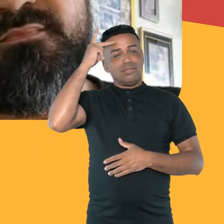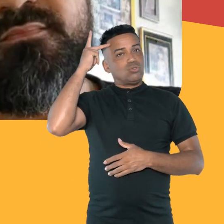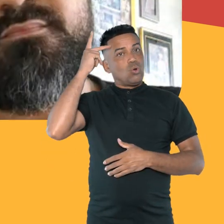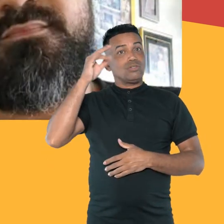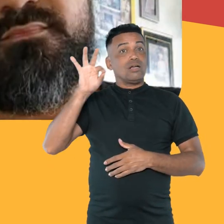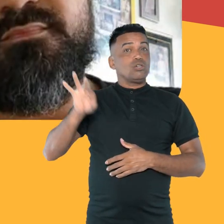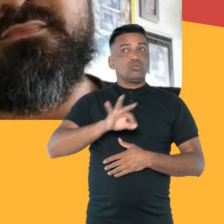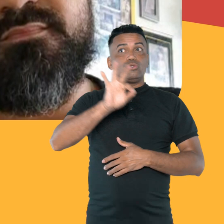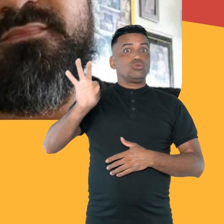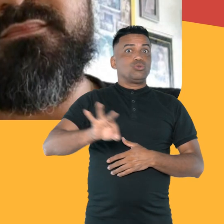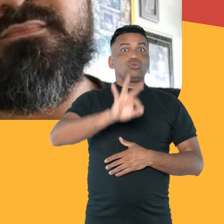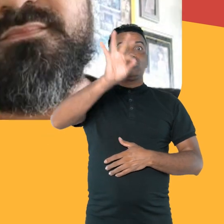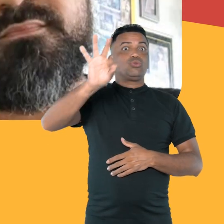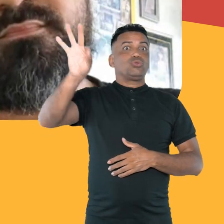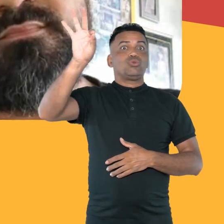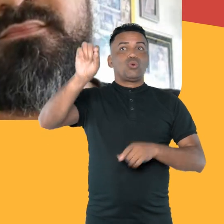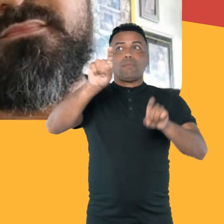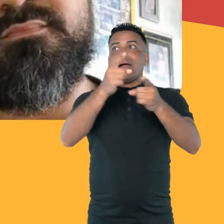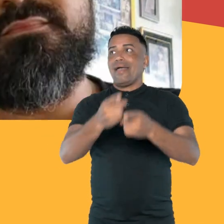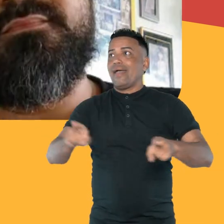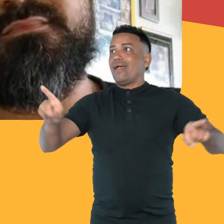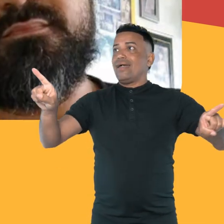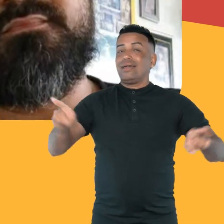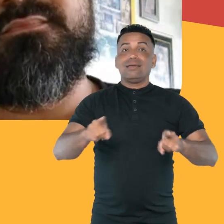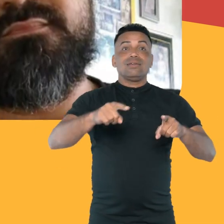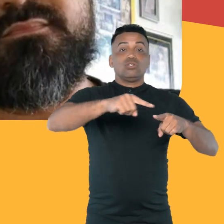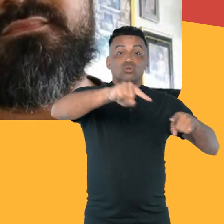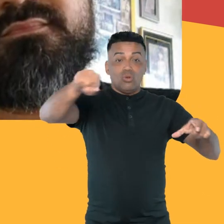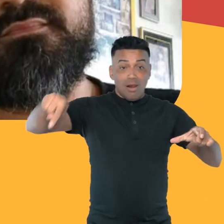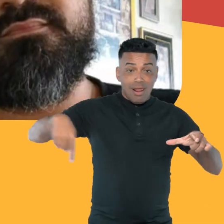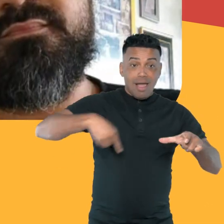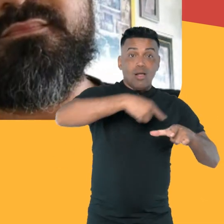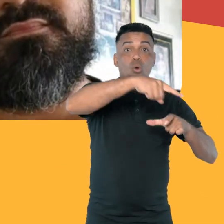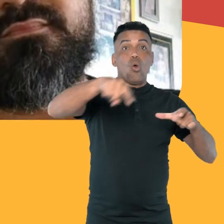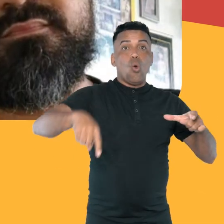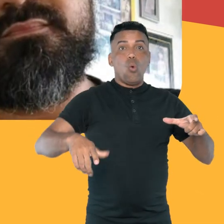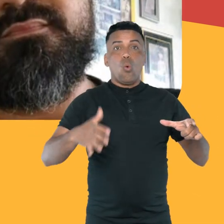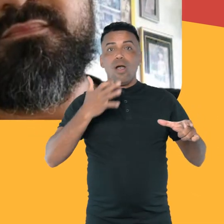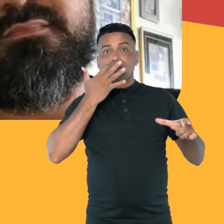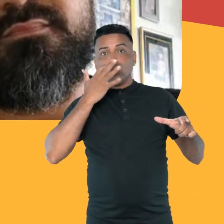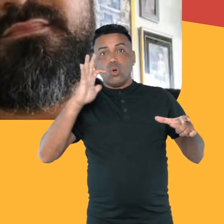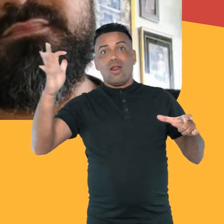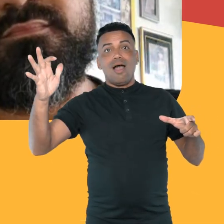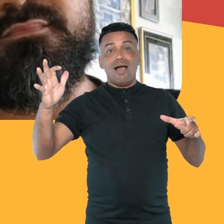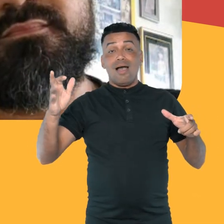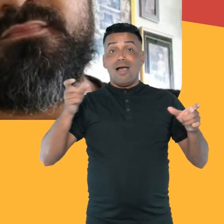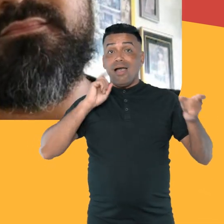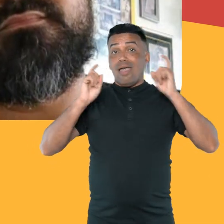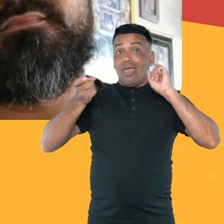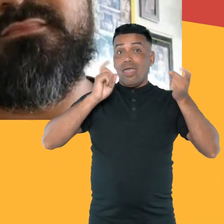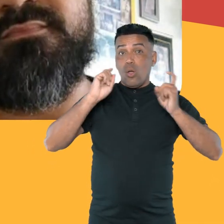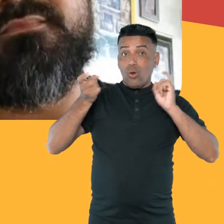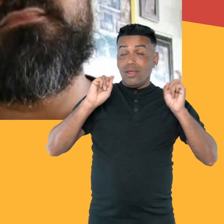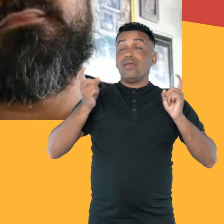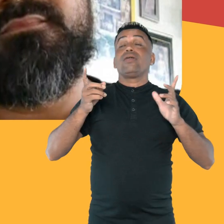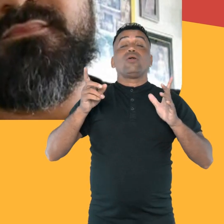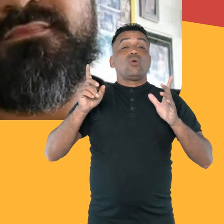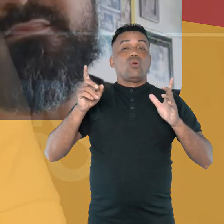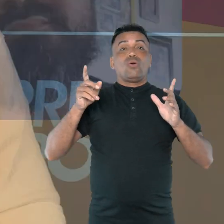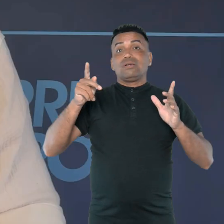maestro e mora na Lagoa Dourada e que reuniu pernilongos para ensaiarem um concerto a noite